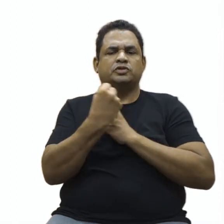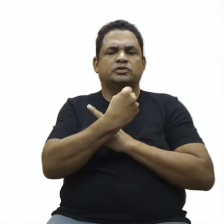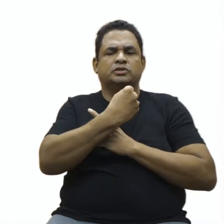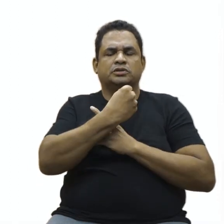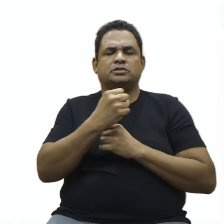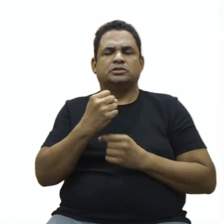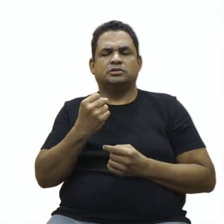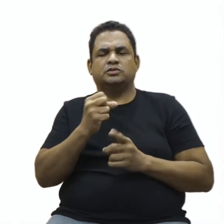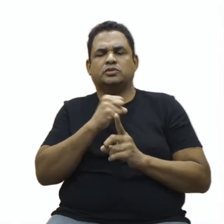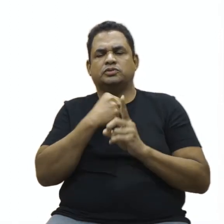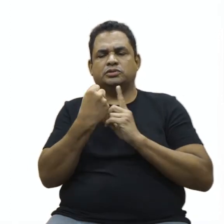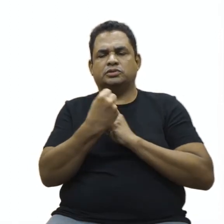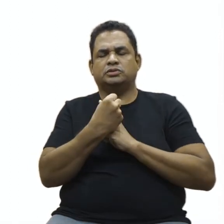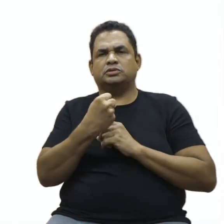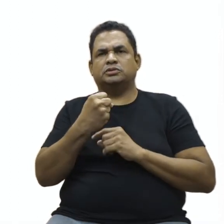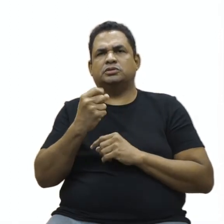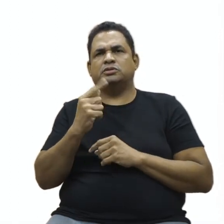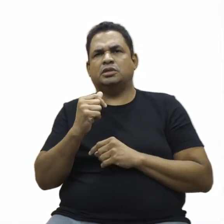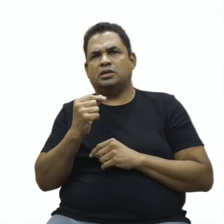da riqueza?